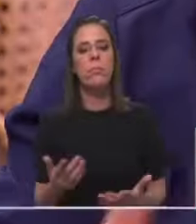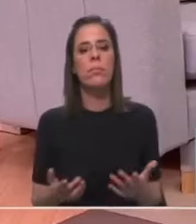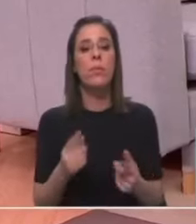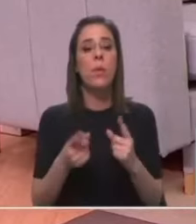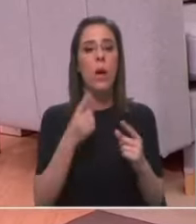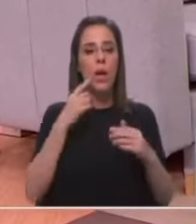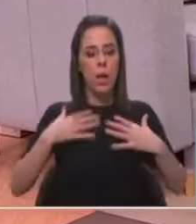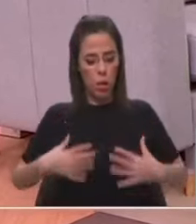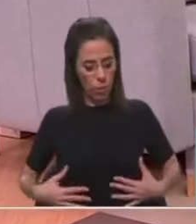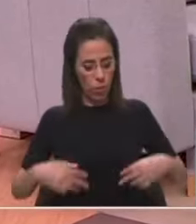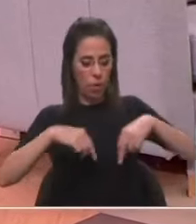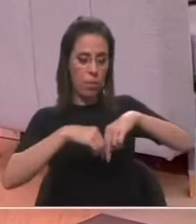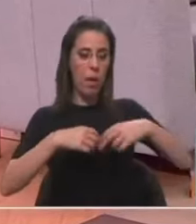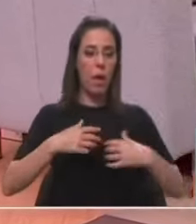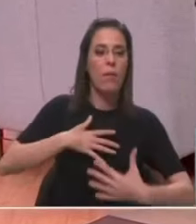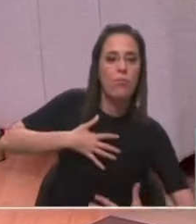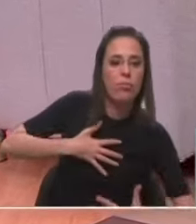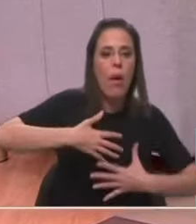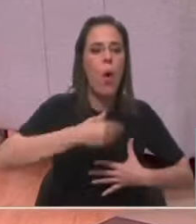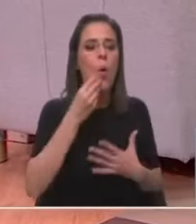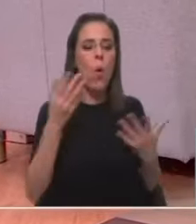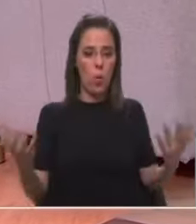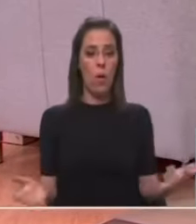qual é a exposição física, se tens exposição física. É isso,